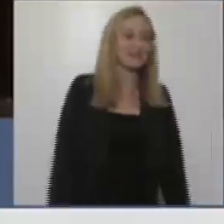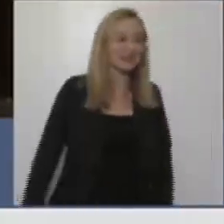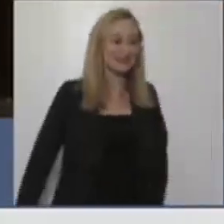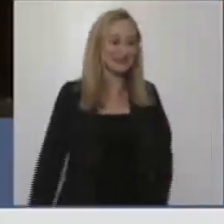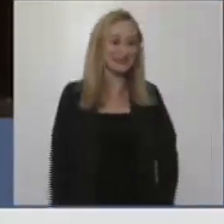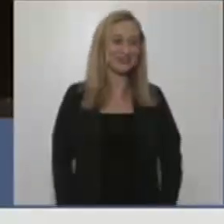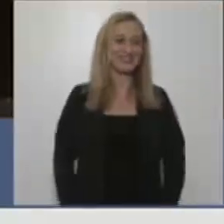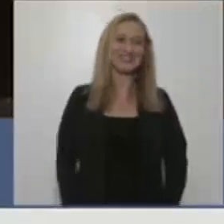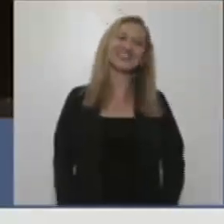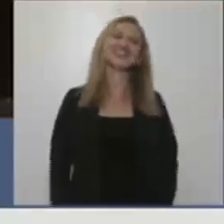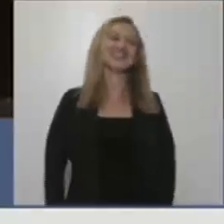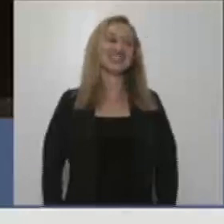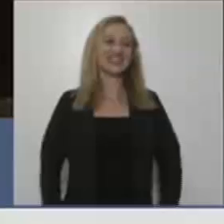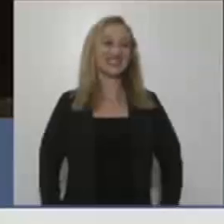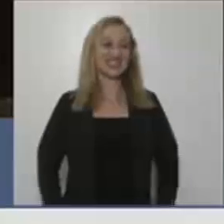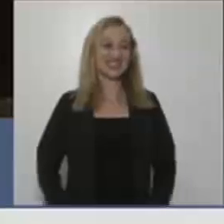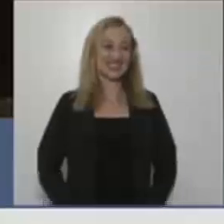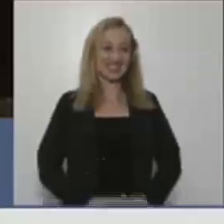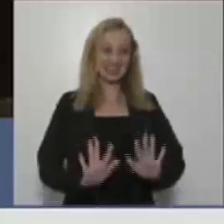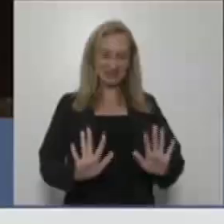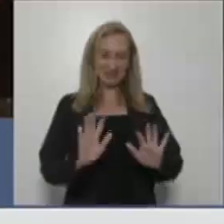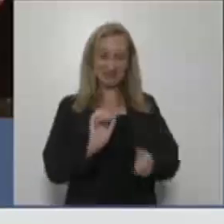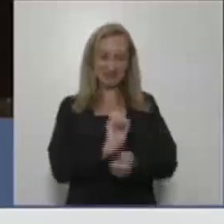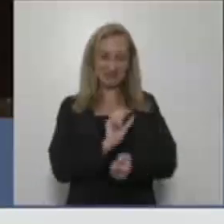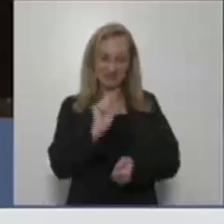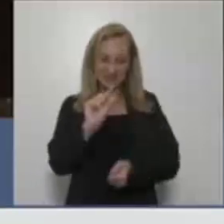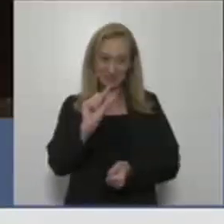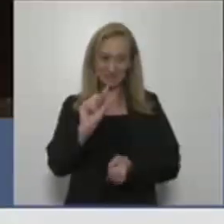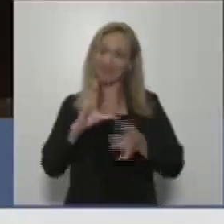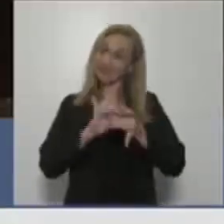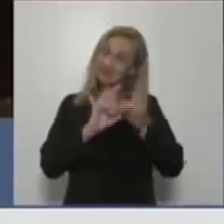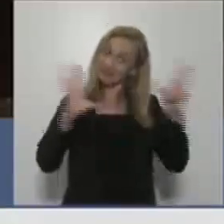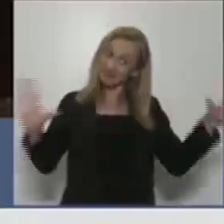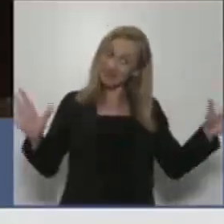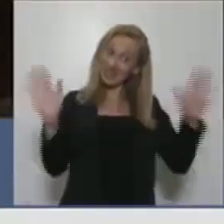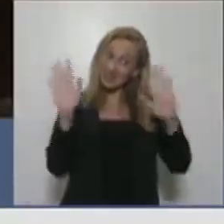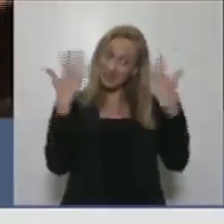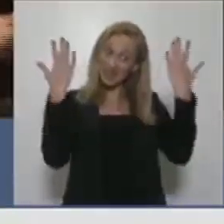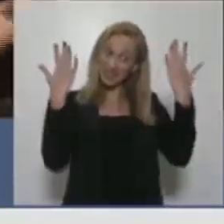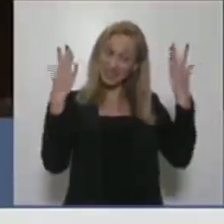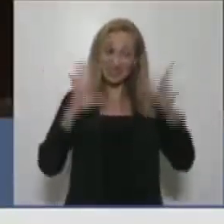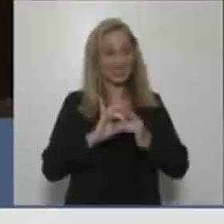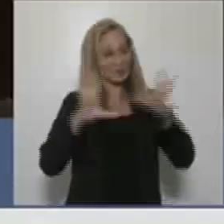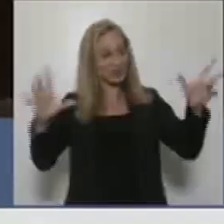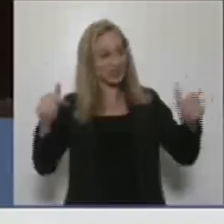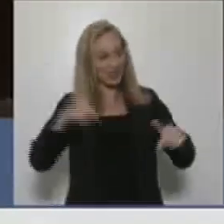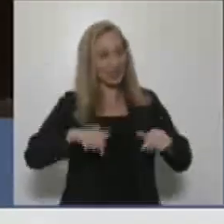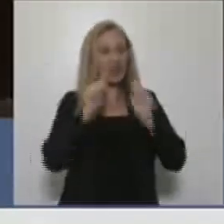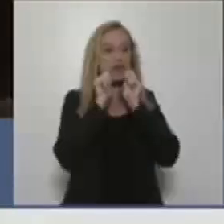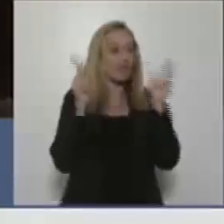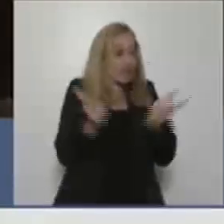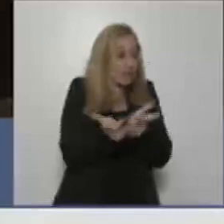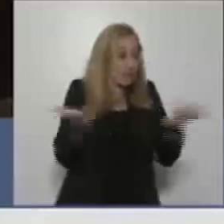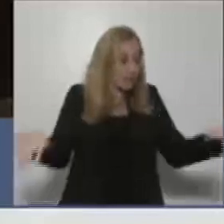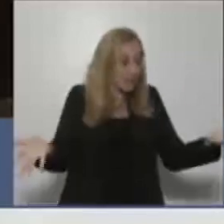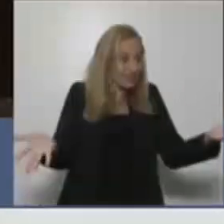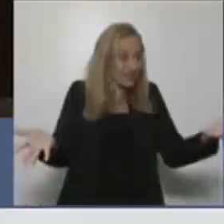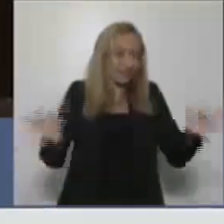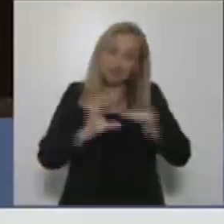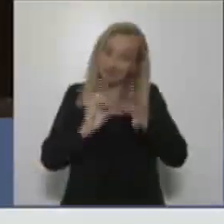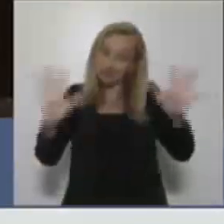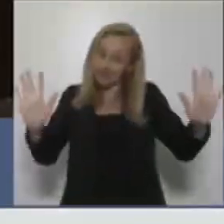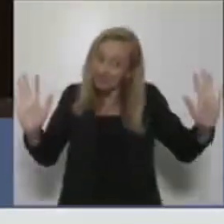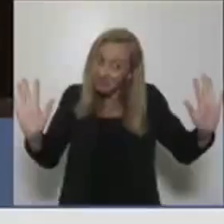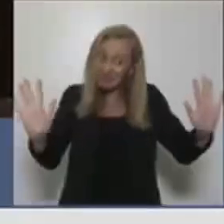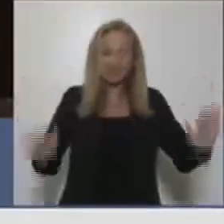tempinho aí que levaram o meu tempo todo aqui na Festa da Democracia. Festa da Democracia, um plenário. Deputado quer falar, tem que deixar